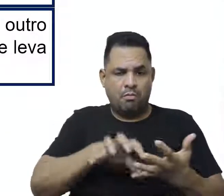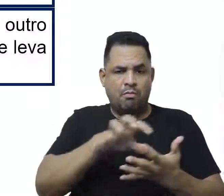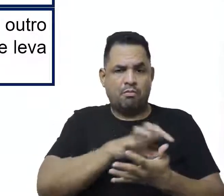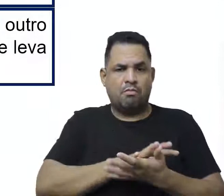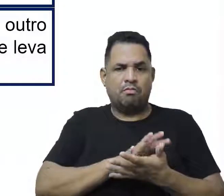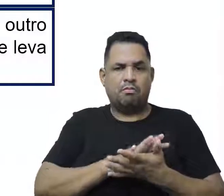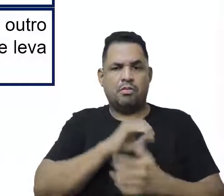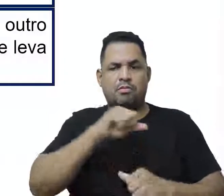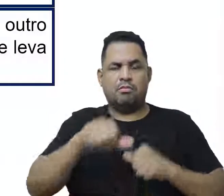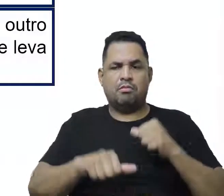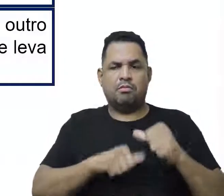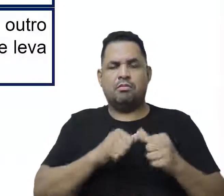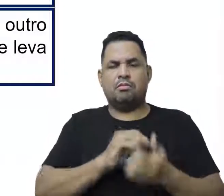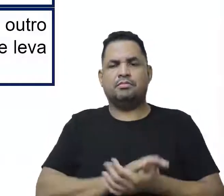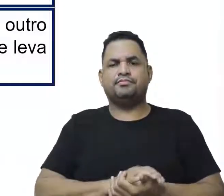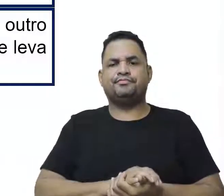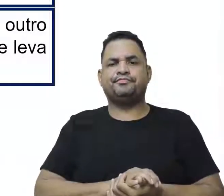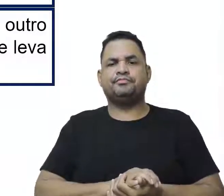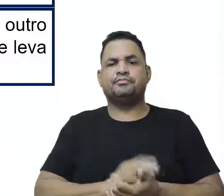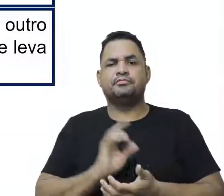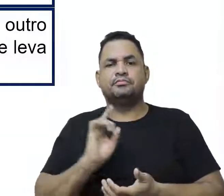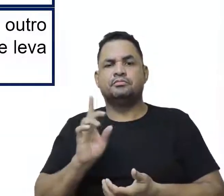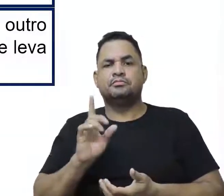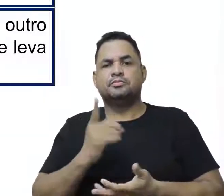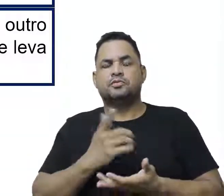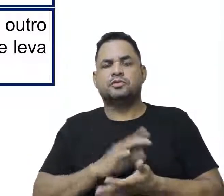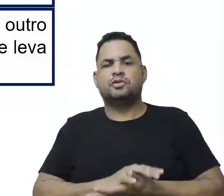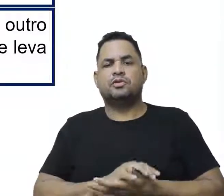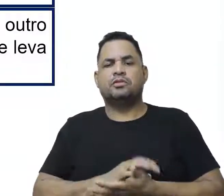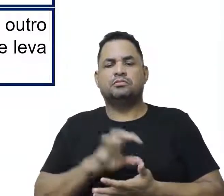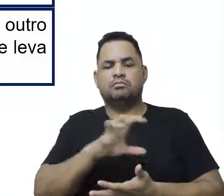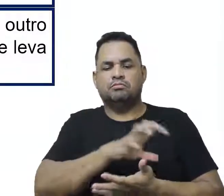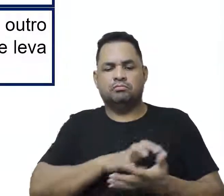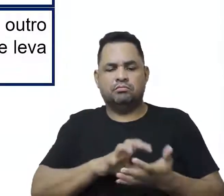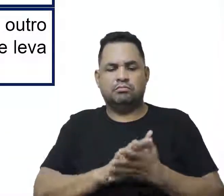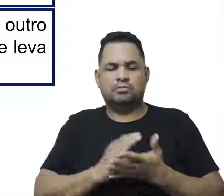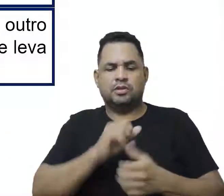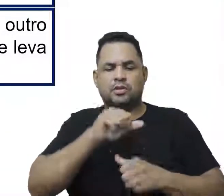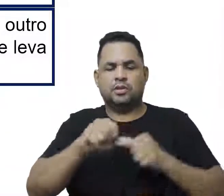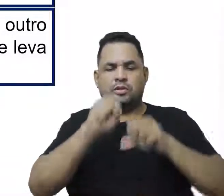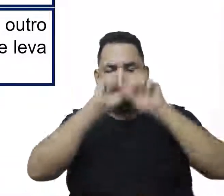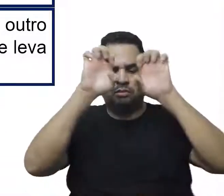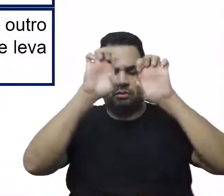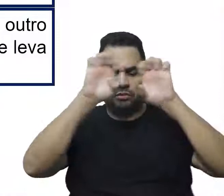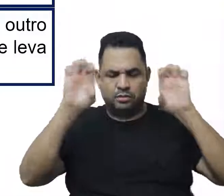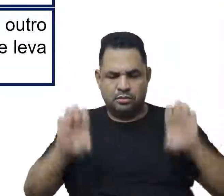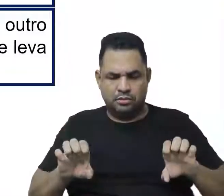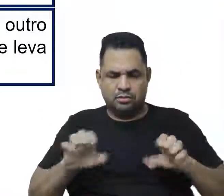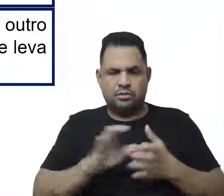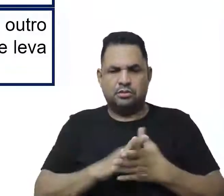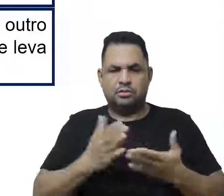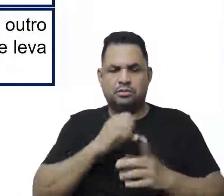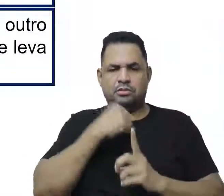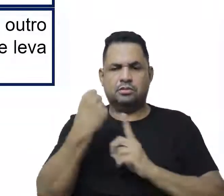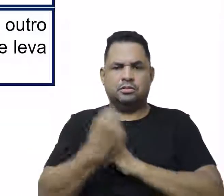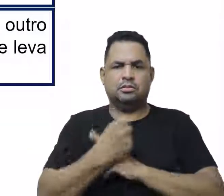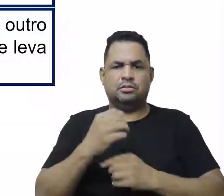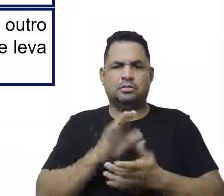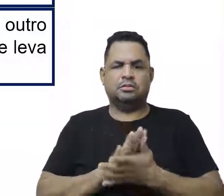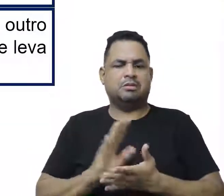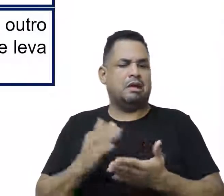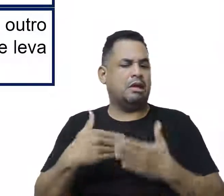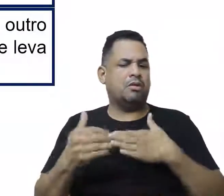como mudança para eles só uma revolução poderia mudar a estrutura de uma sociedade e não é uma